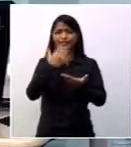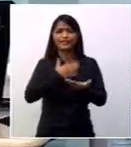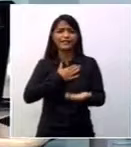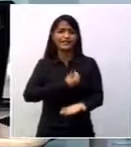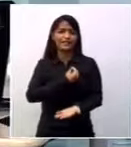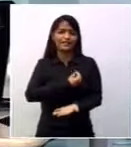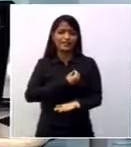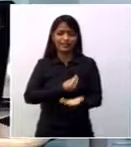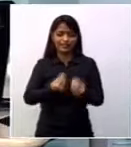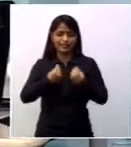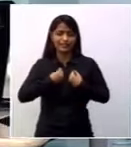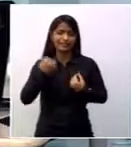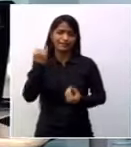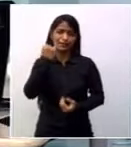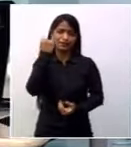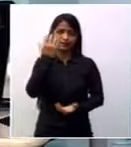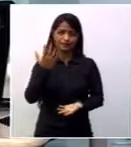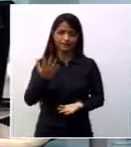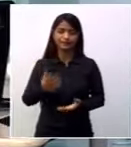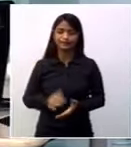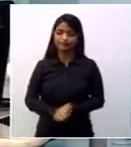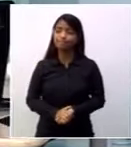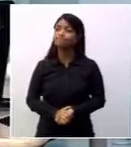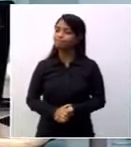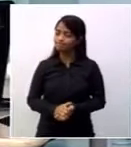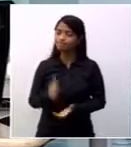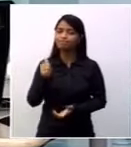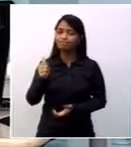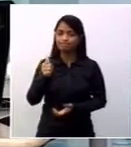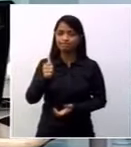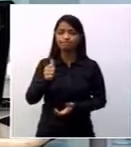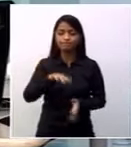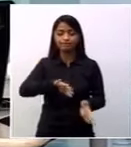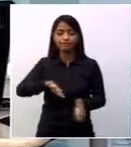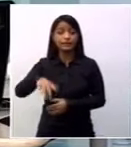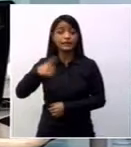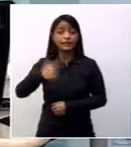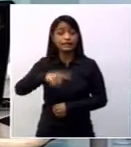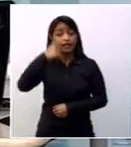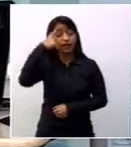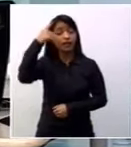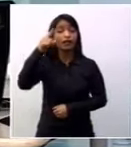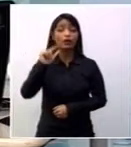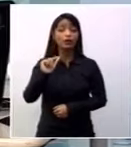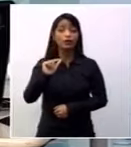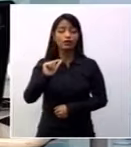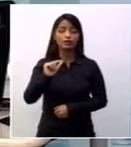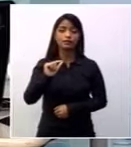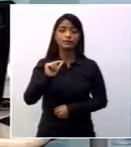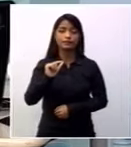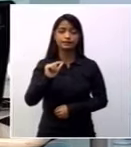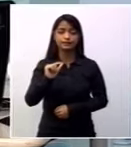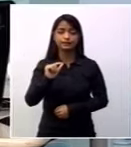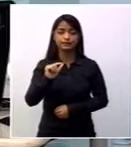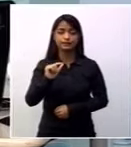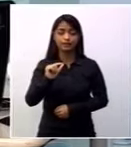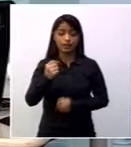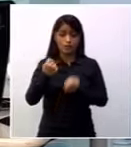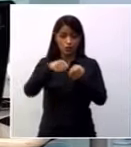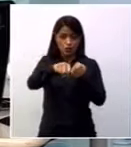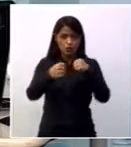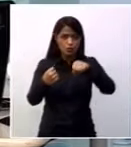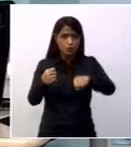aí, pessoal. Lembrando, né, mais uma vez aqui para vocês todos, da importância que a luta